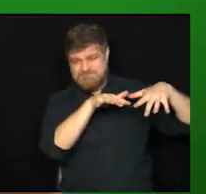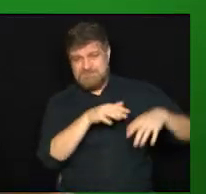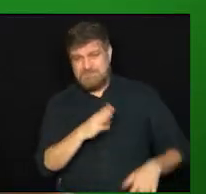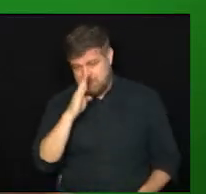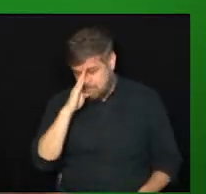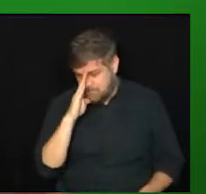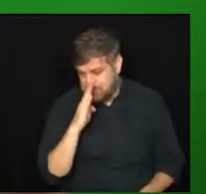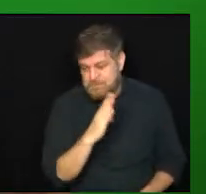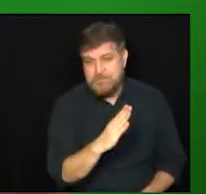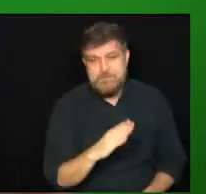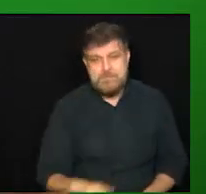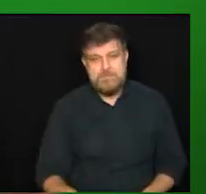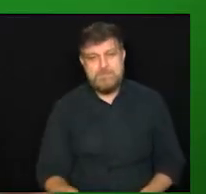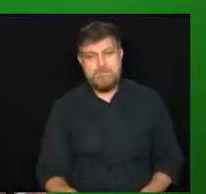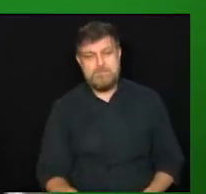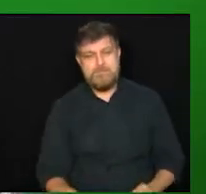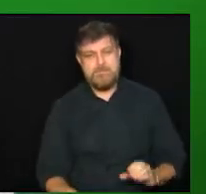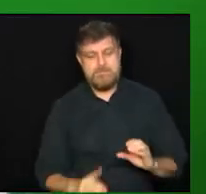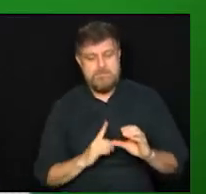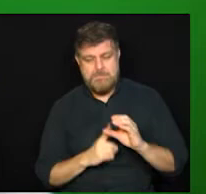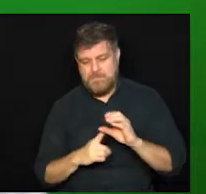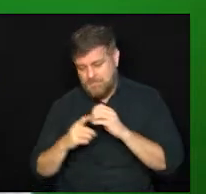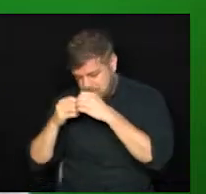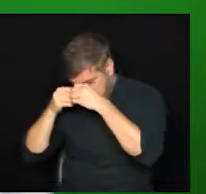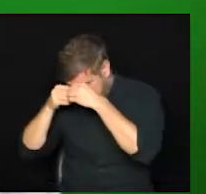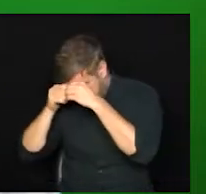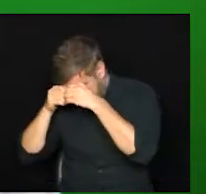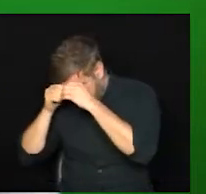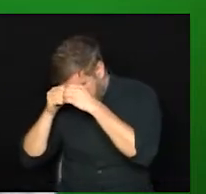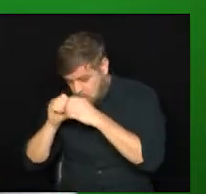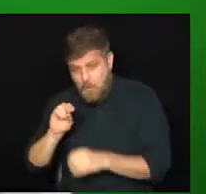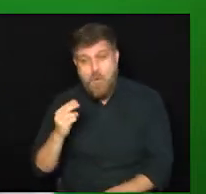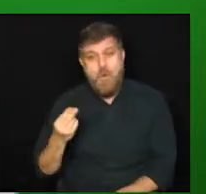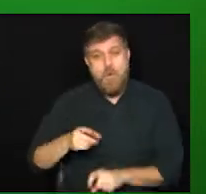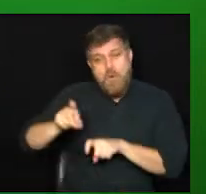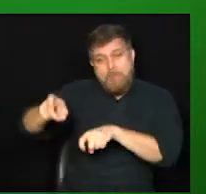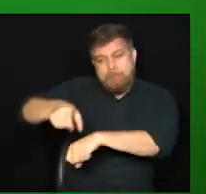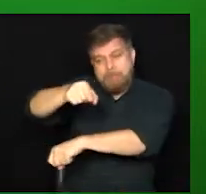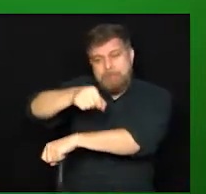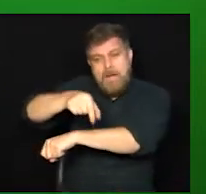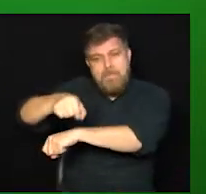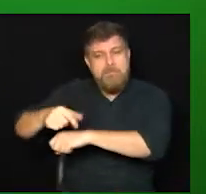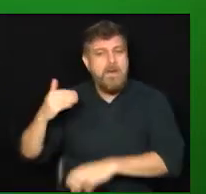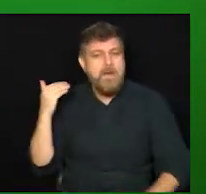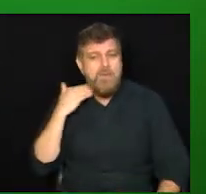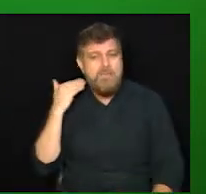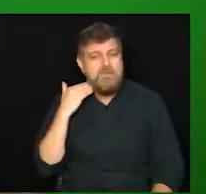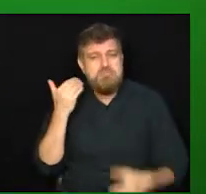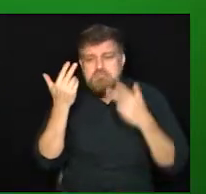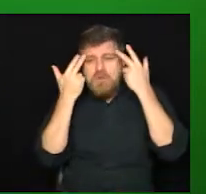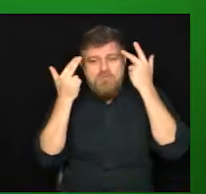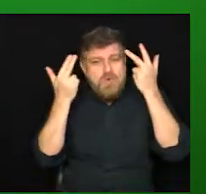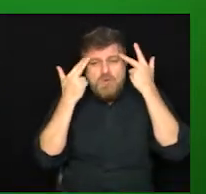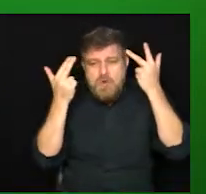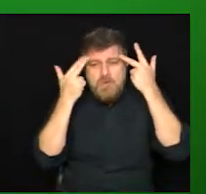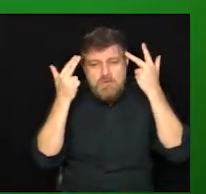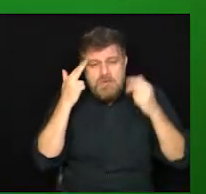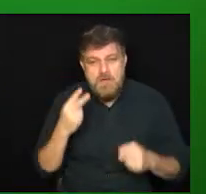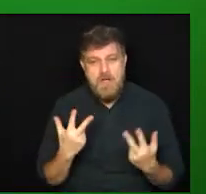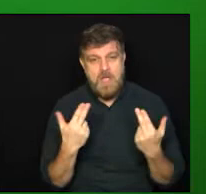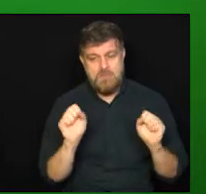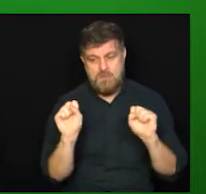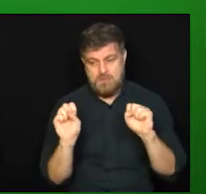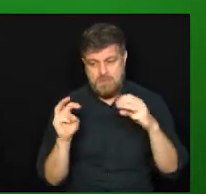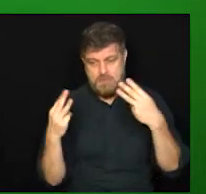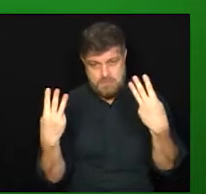desse cliente, né? O laboratório, o agropecuário, os bancos, vão acontecer normalmente, assim como os shows, que eu